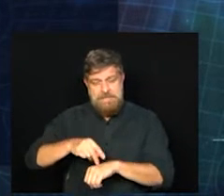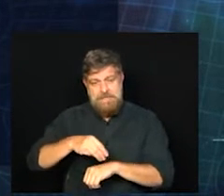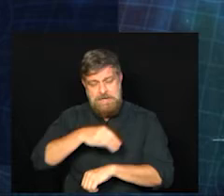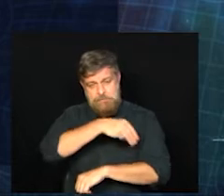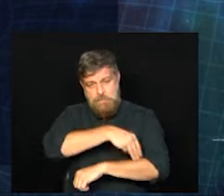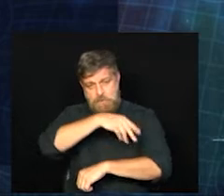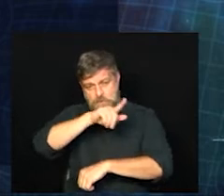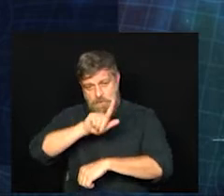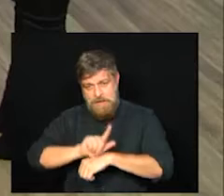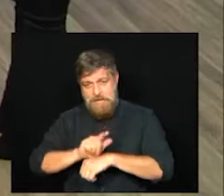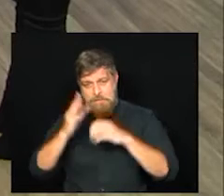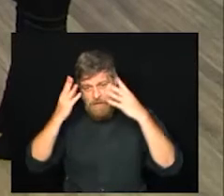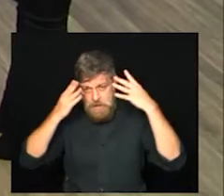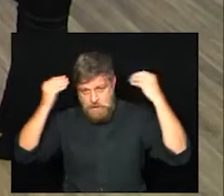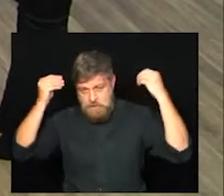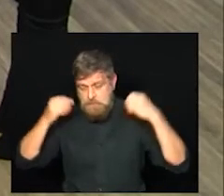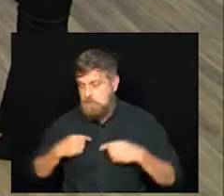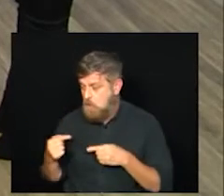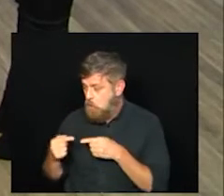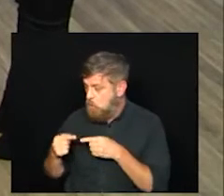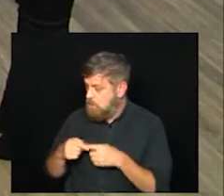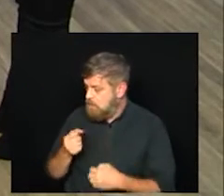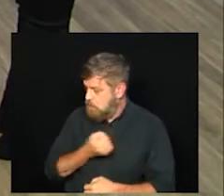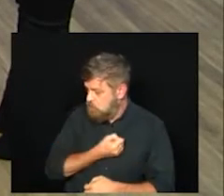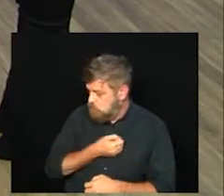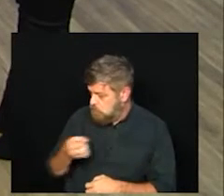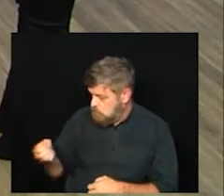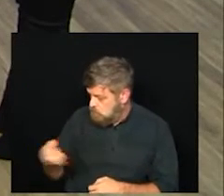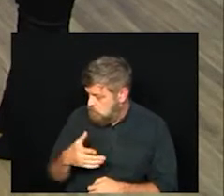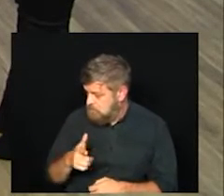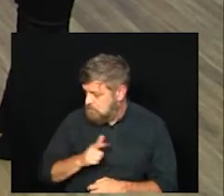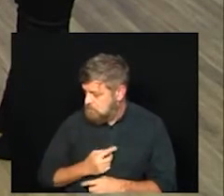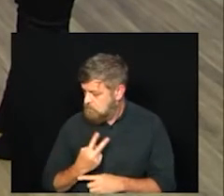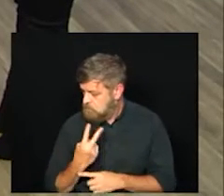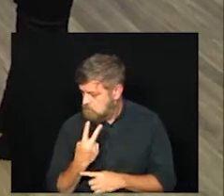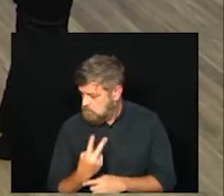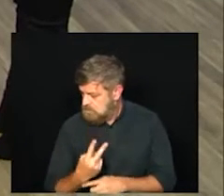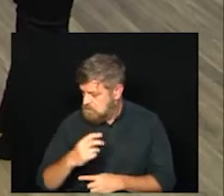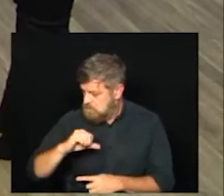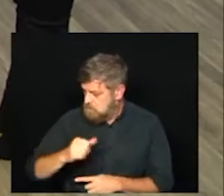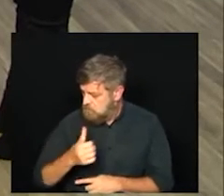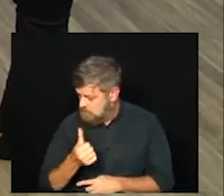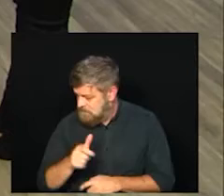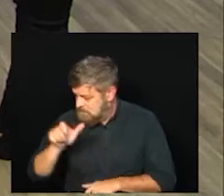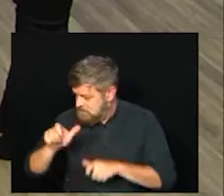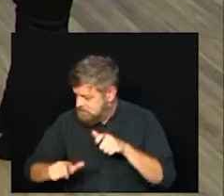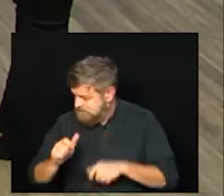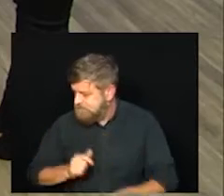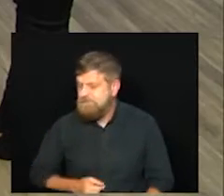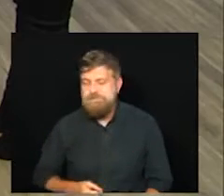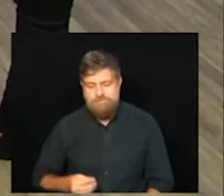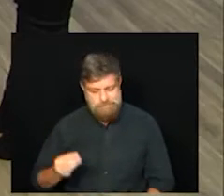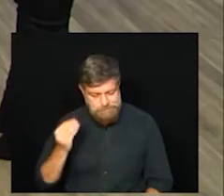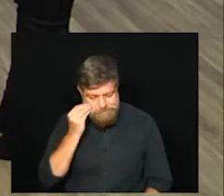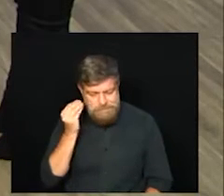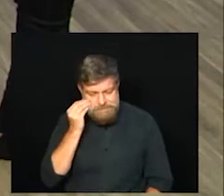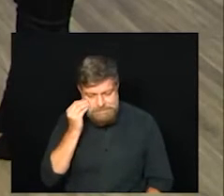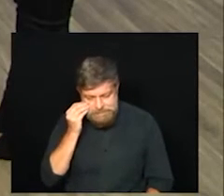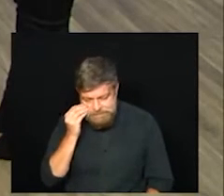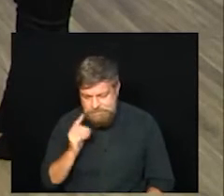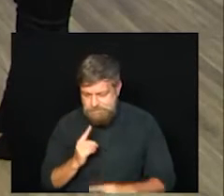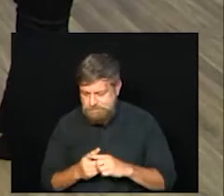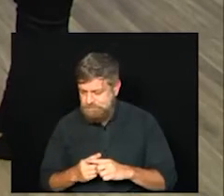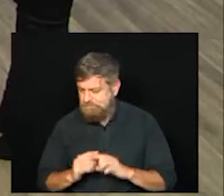De acordo com esta última atualização, 296 pessoas testaram positivo para a